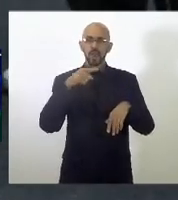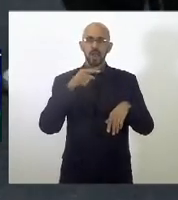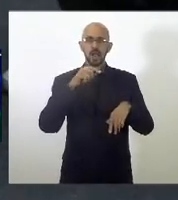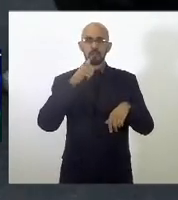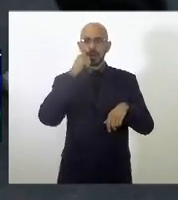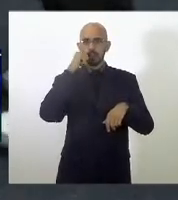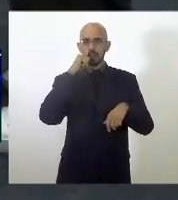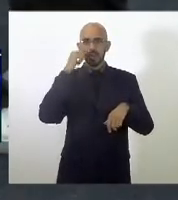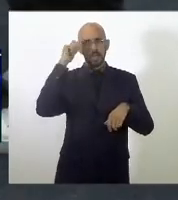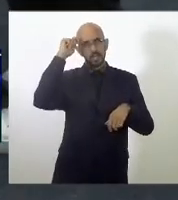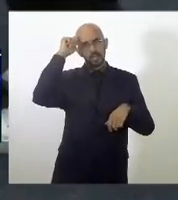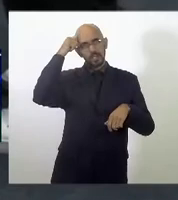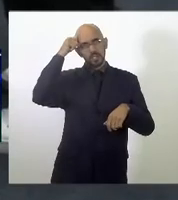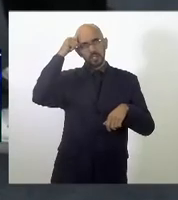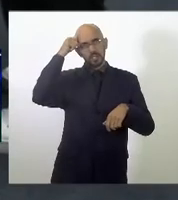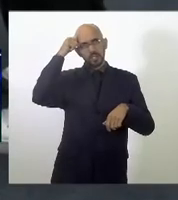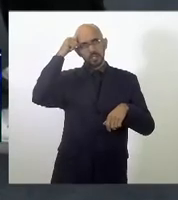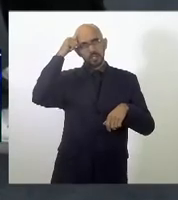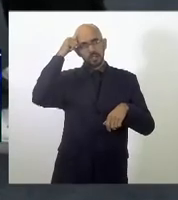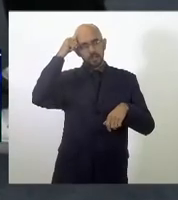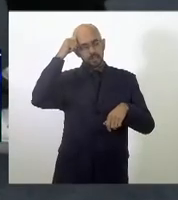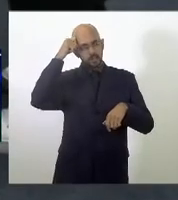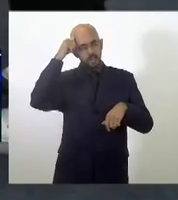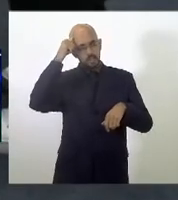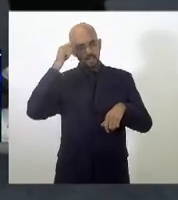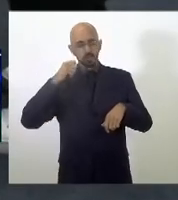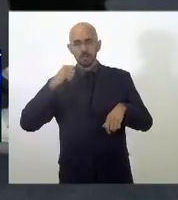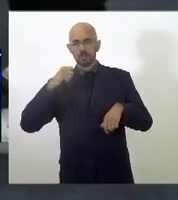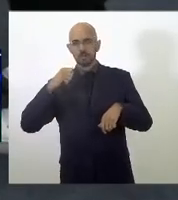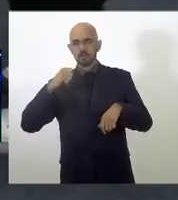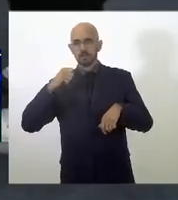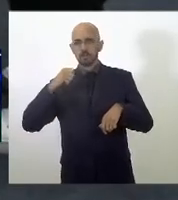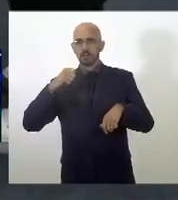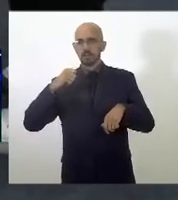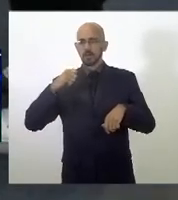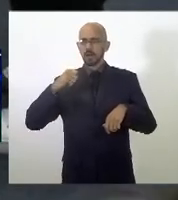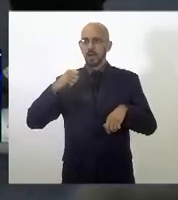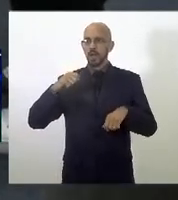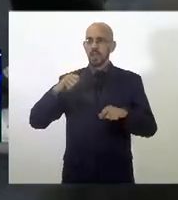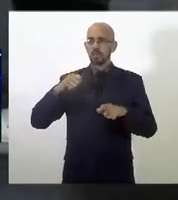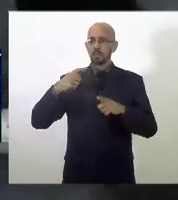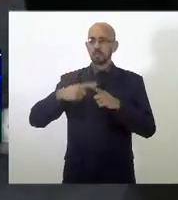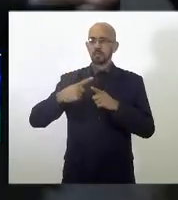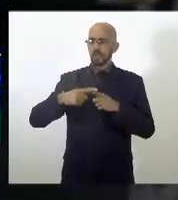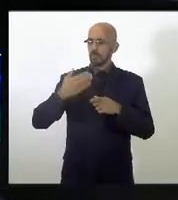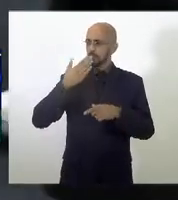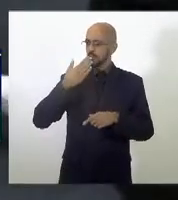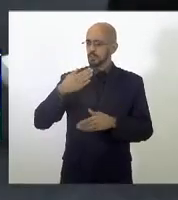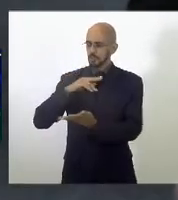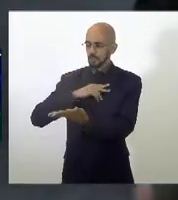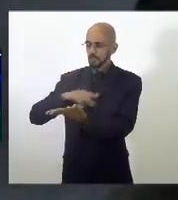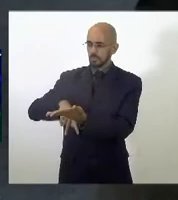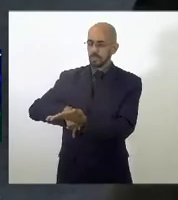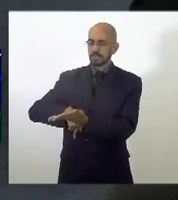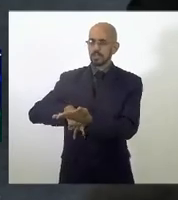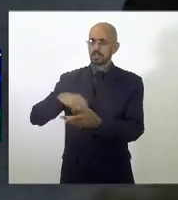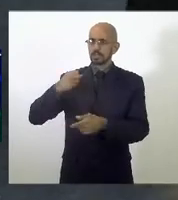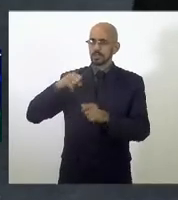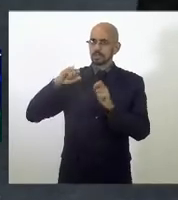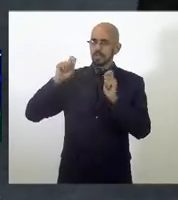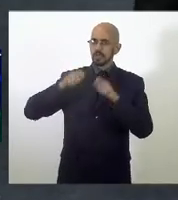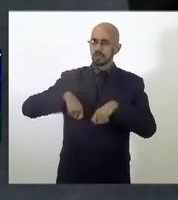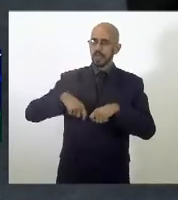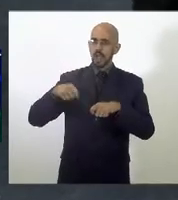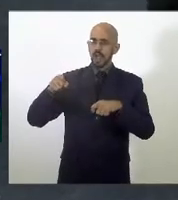negra. Mas não tem mais isso. Essa é a minha... Entendeu, presidente? Então, eu pedi aqui uma... A Vossa Excelência, se puder suspender o